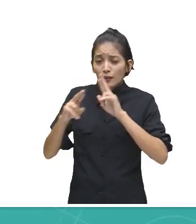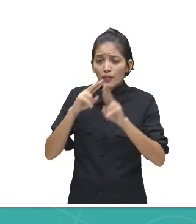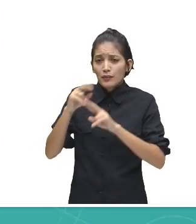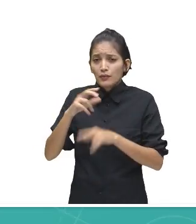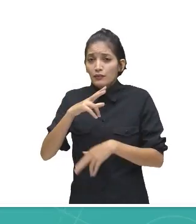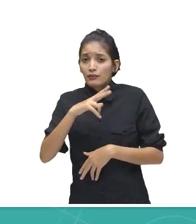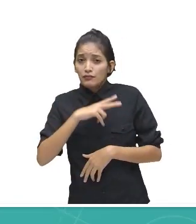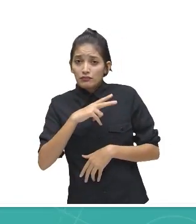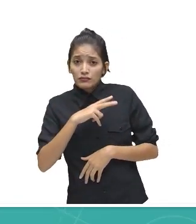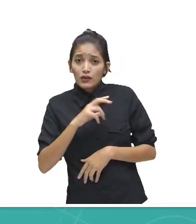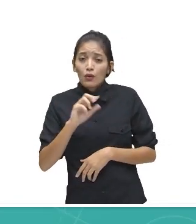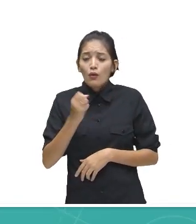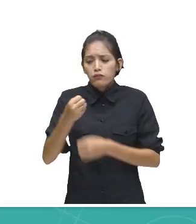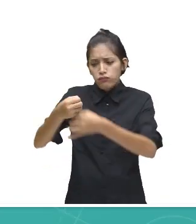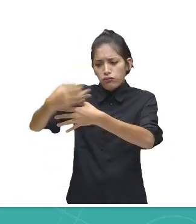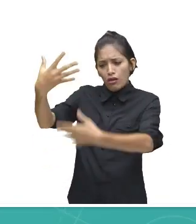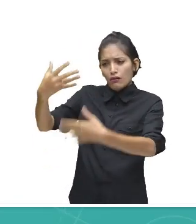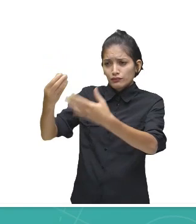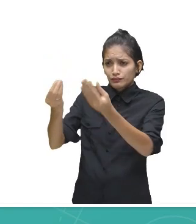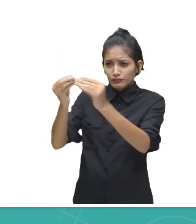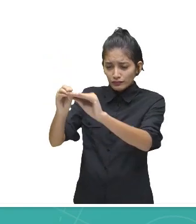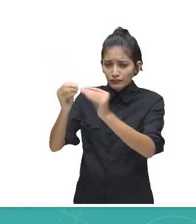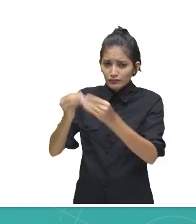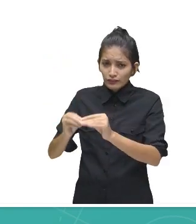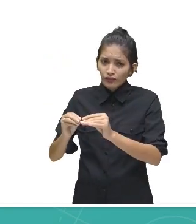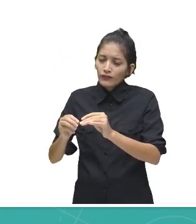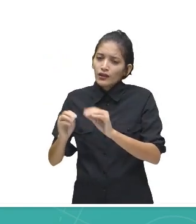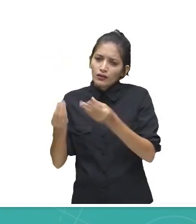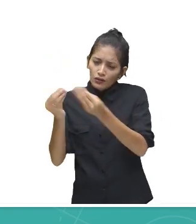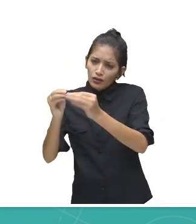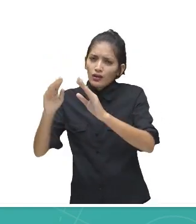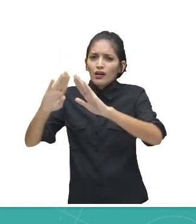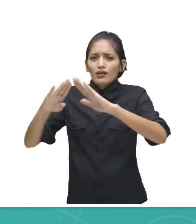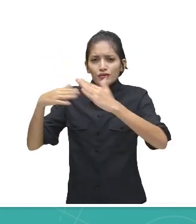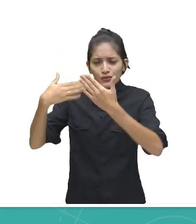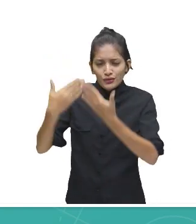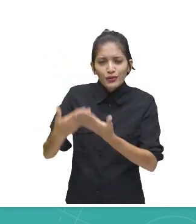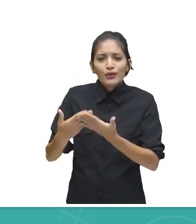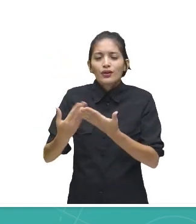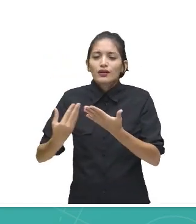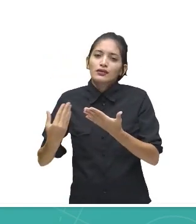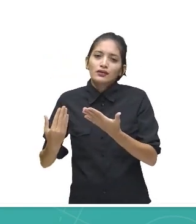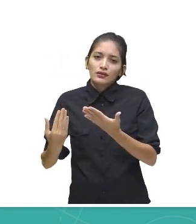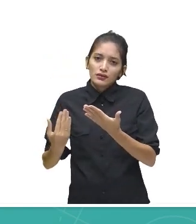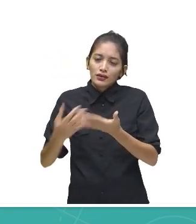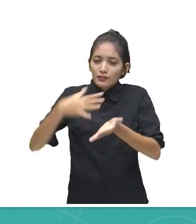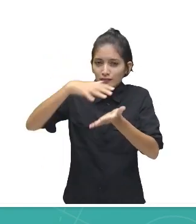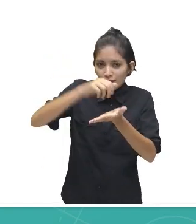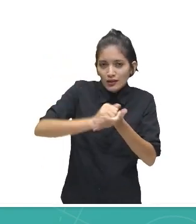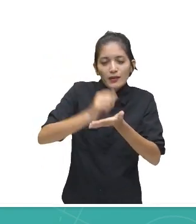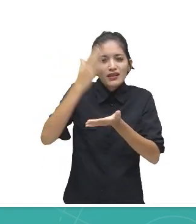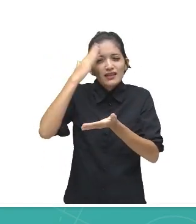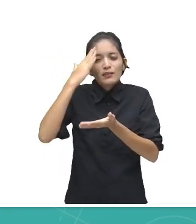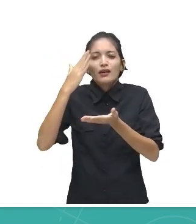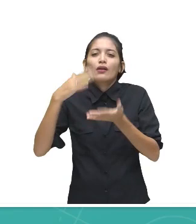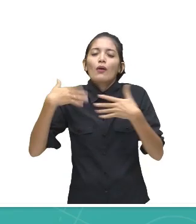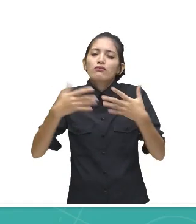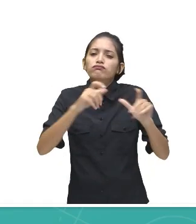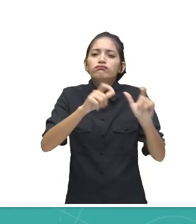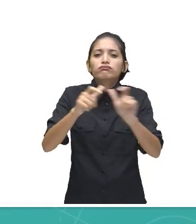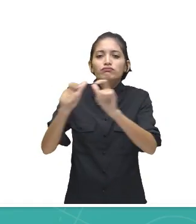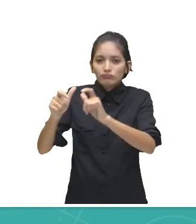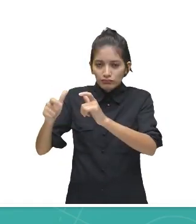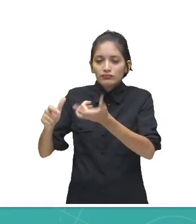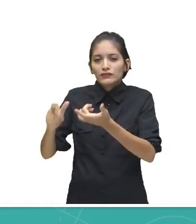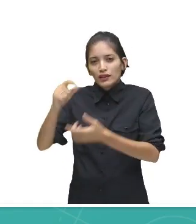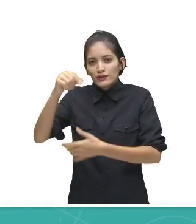no chat privado aqui para mim. Coloquem a escola de vocês, a escola que vocês estão matriculados, para a gente poder saber mais ou menos